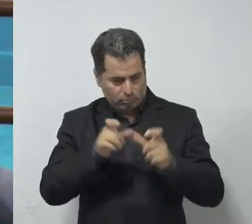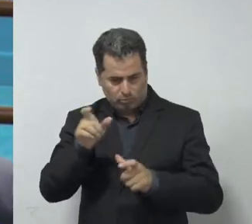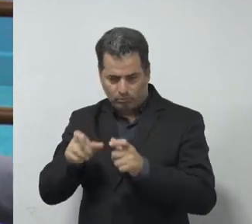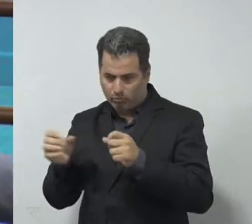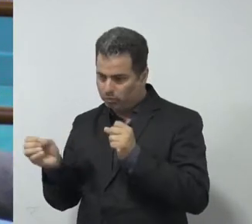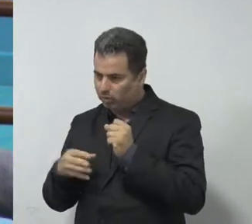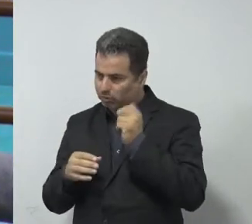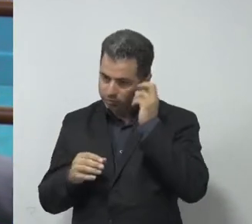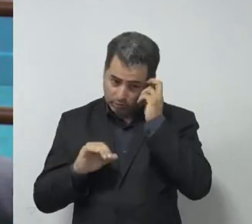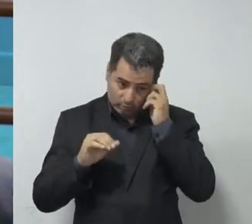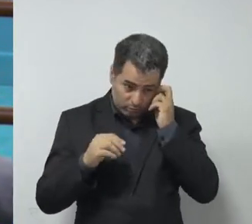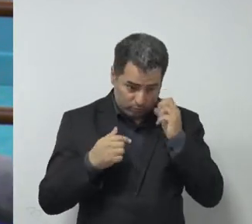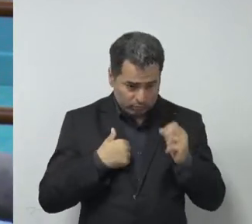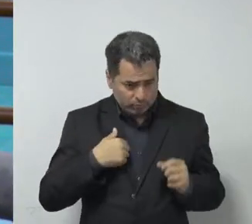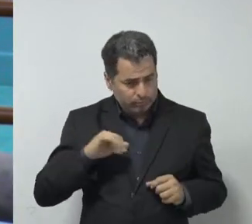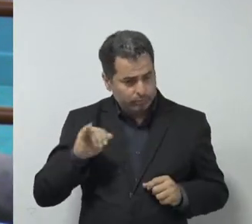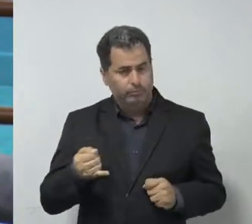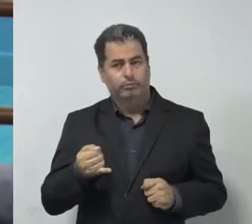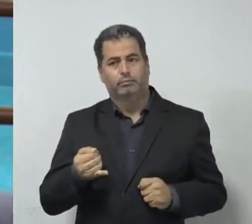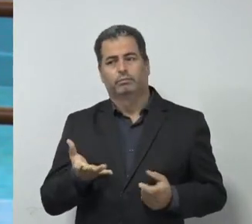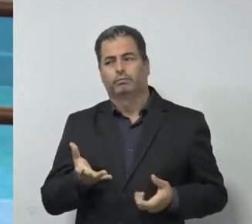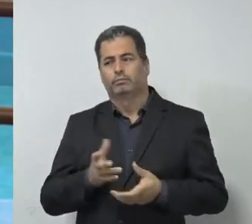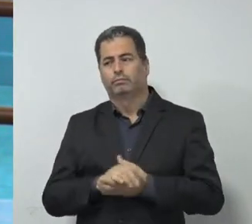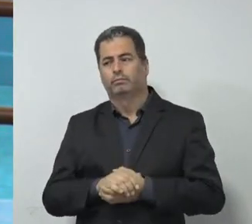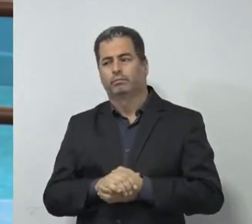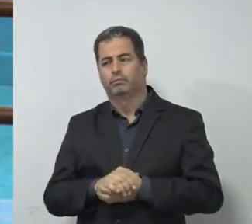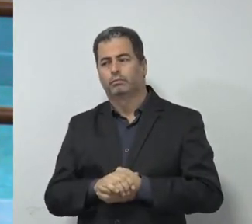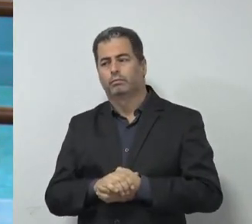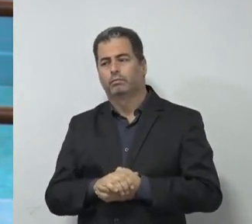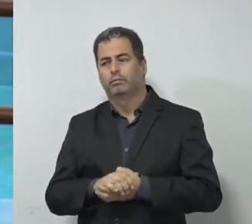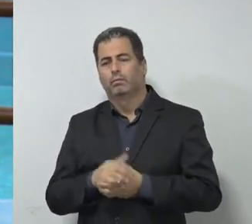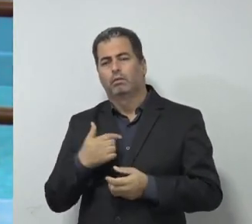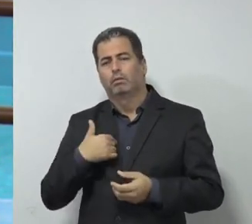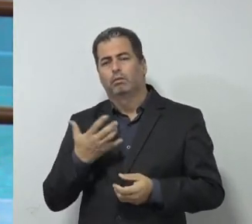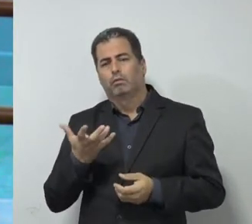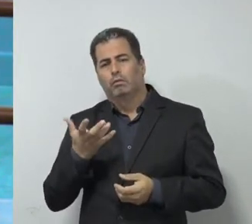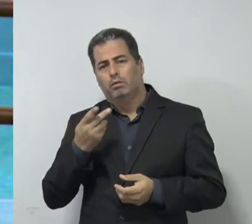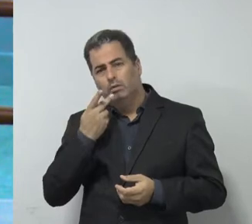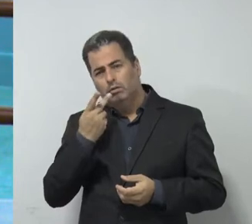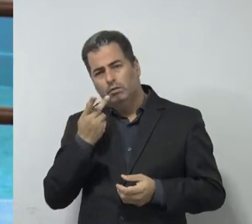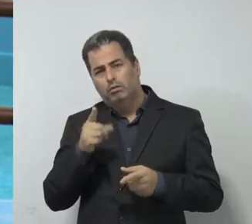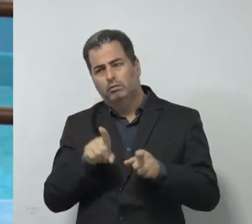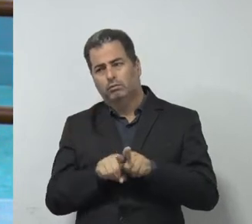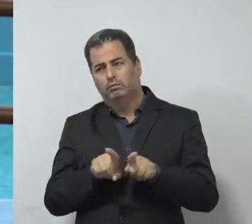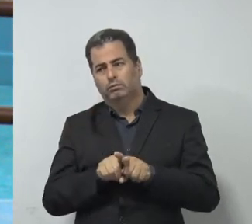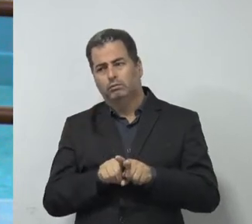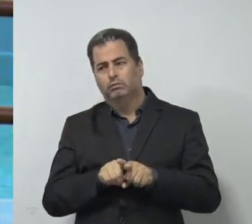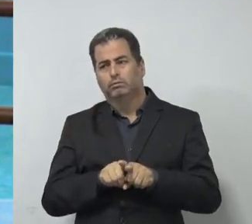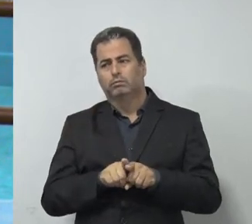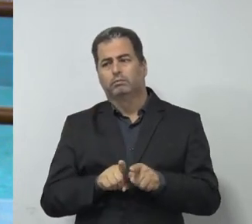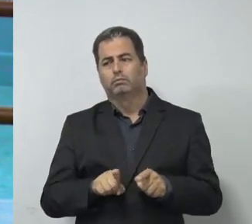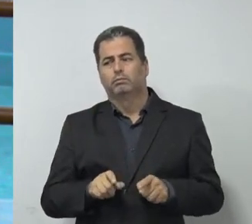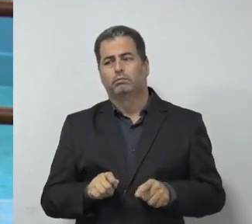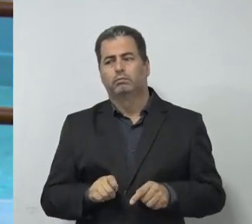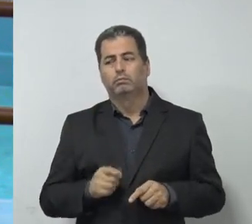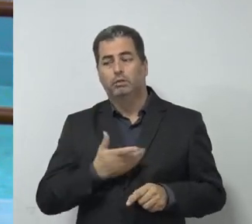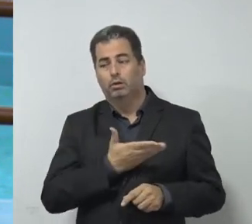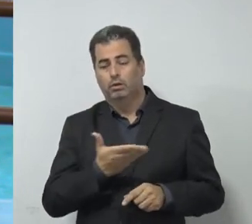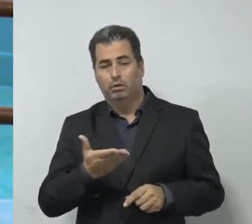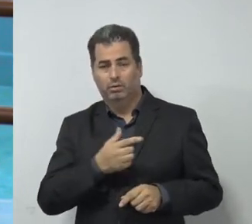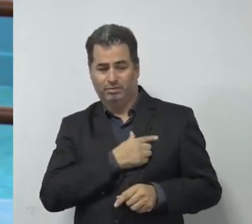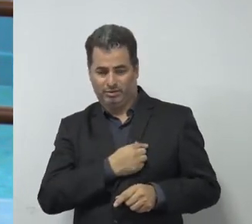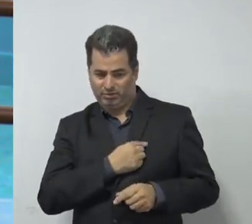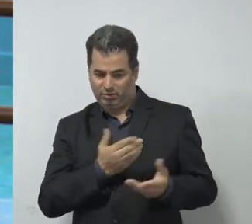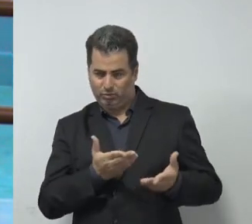tenho aproveitado esse momento. Eu quero dizer também que, dentre as homenageadas